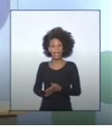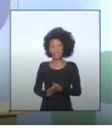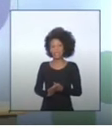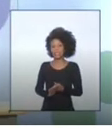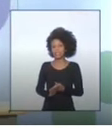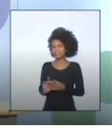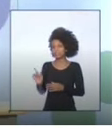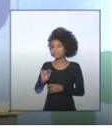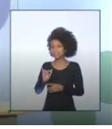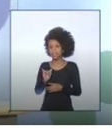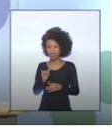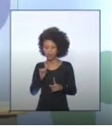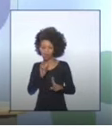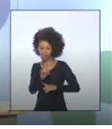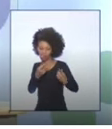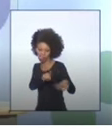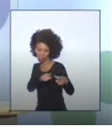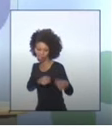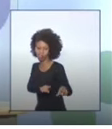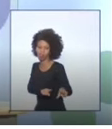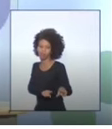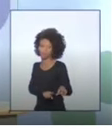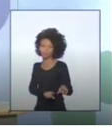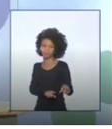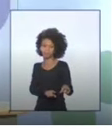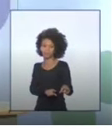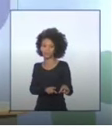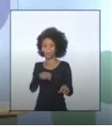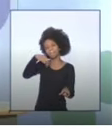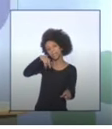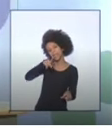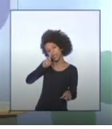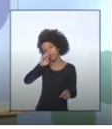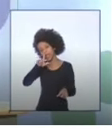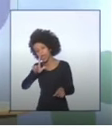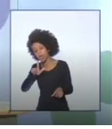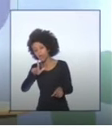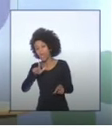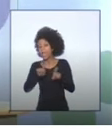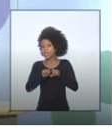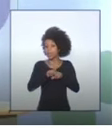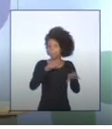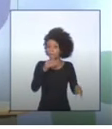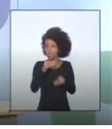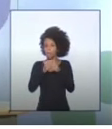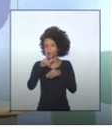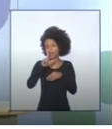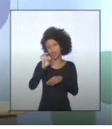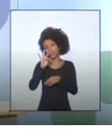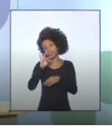o Mikael coloca aqui, a Letícia completa, e não xingar.